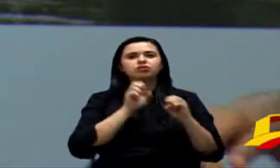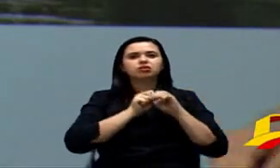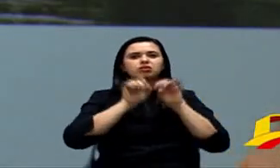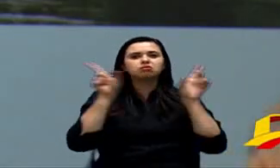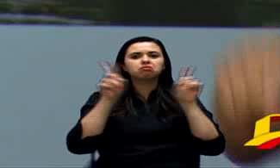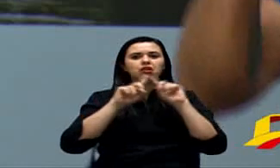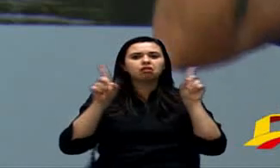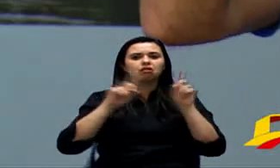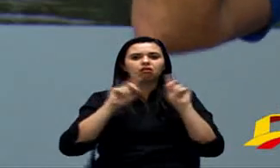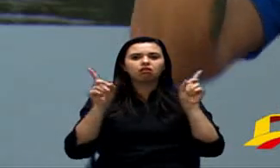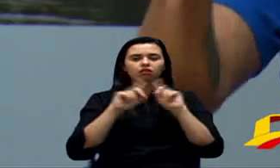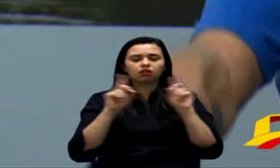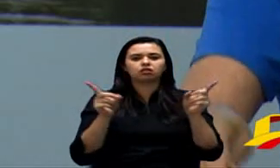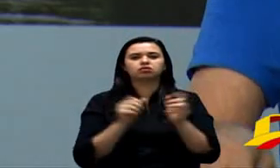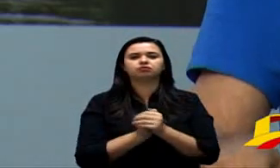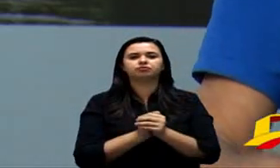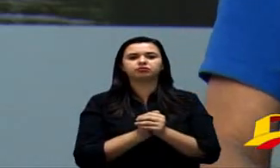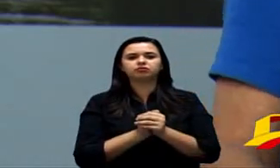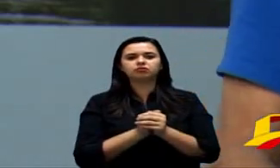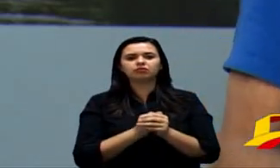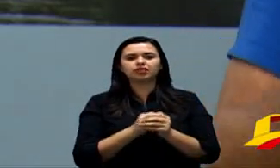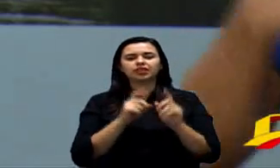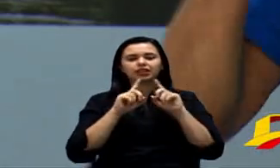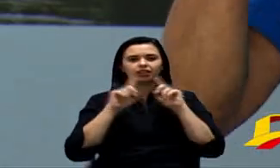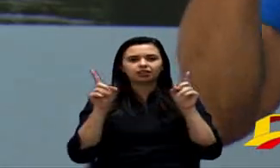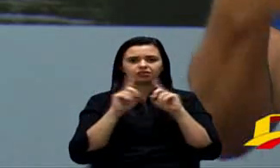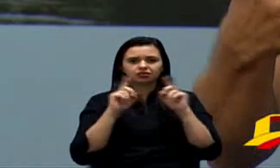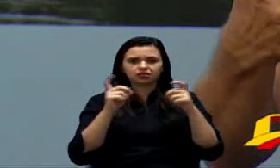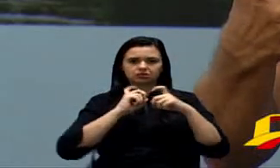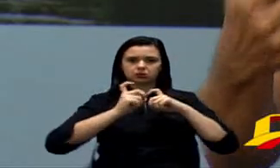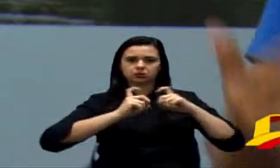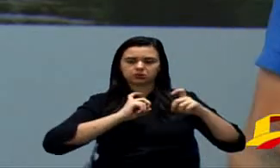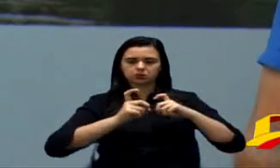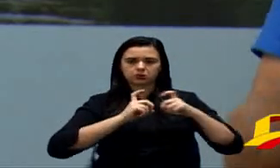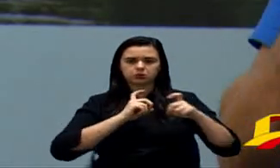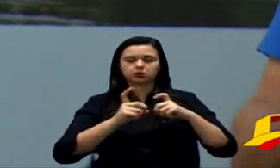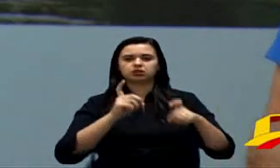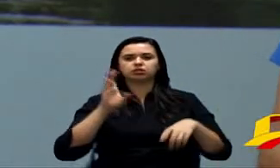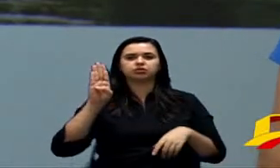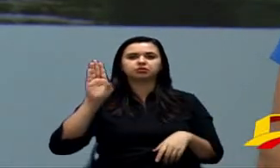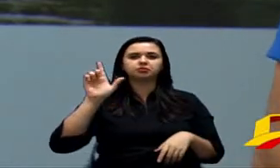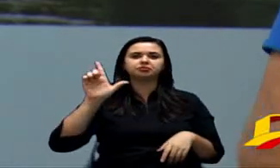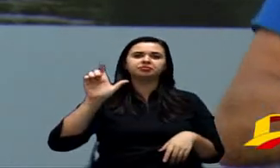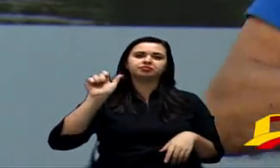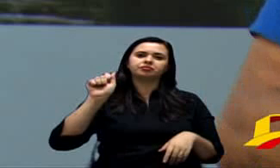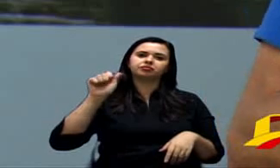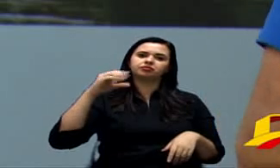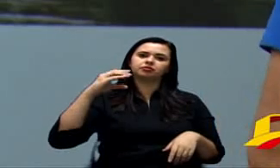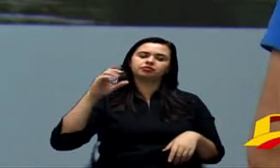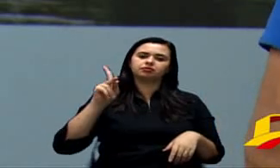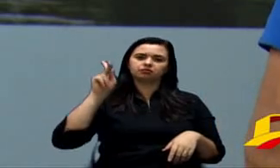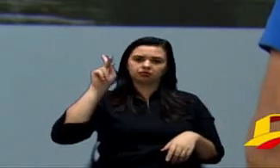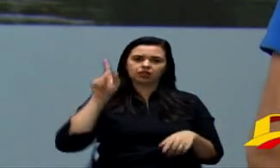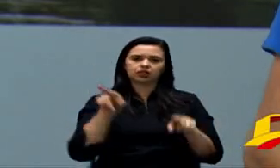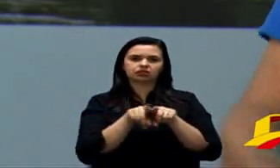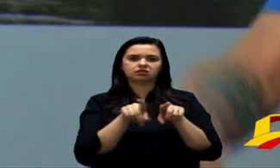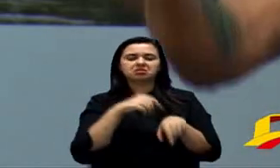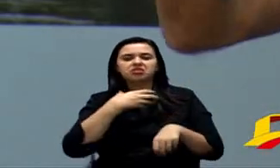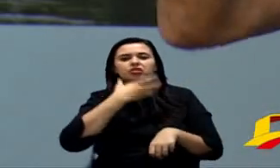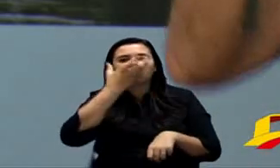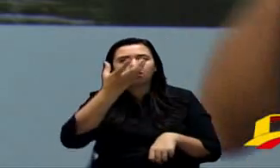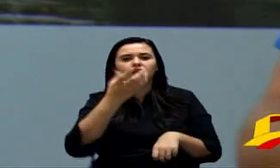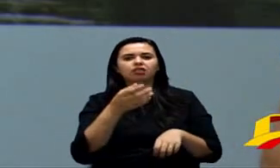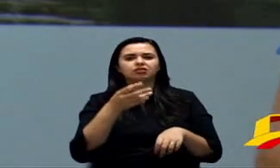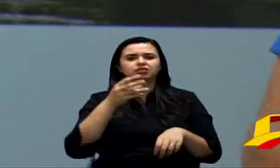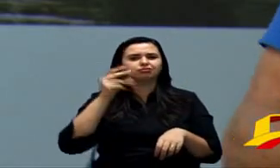discussão do Black, o que se fez na discussão das girafas, é uma defesa de um modelo de zoológico ultrapassado.